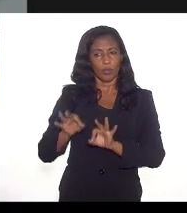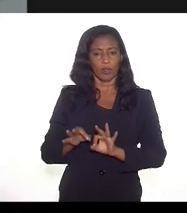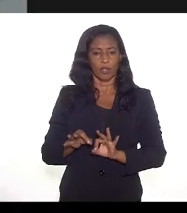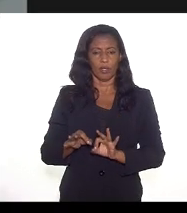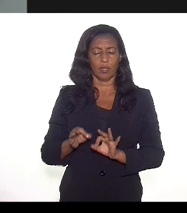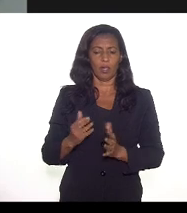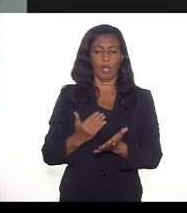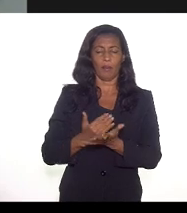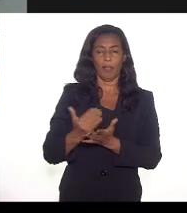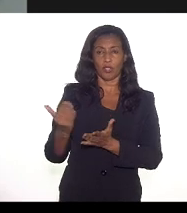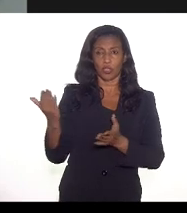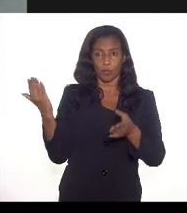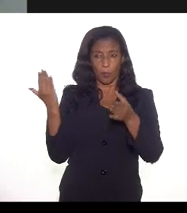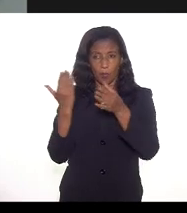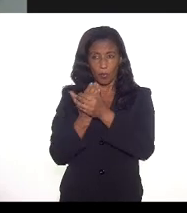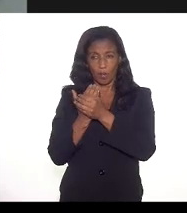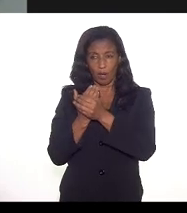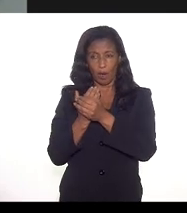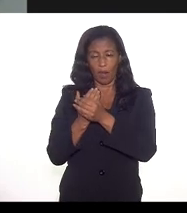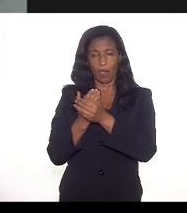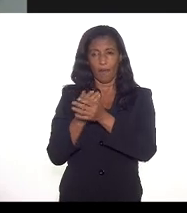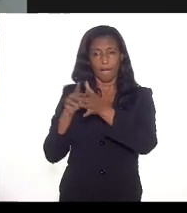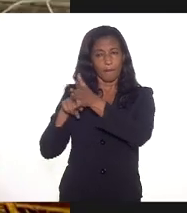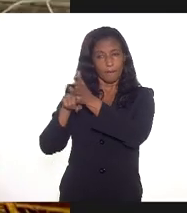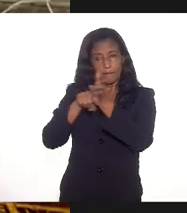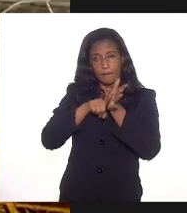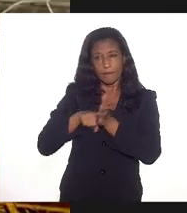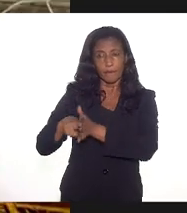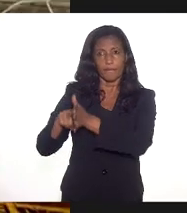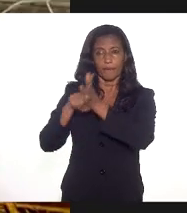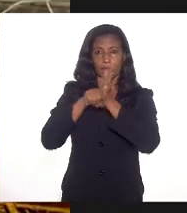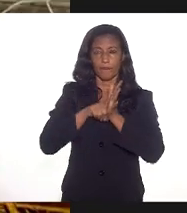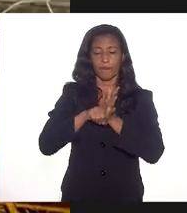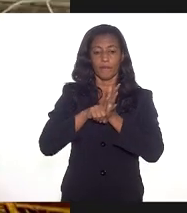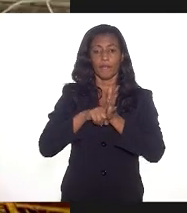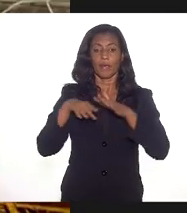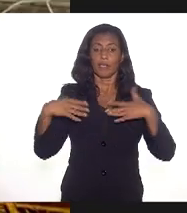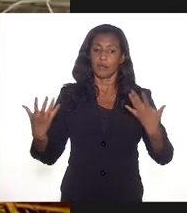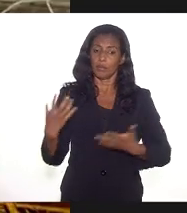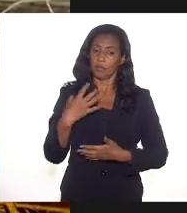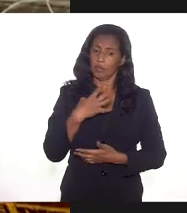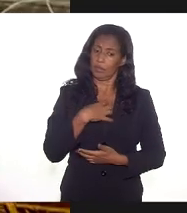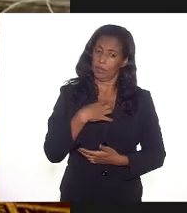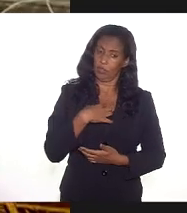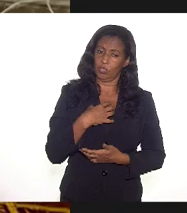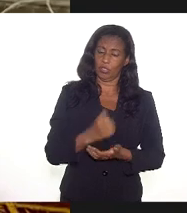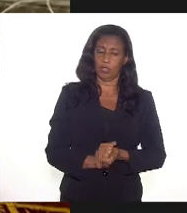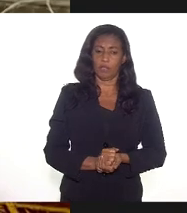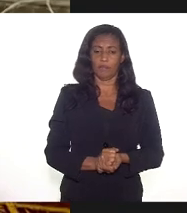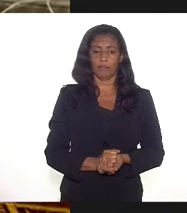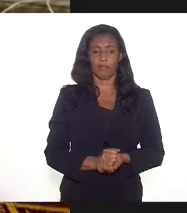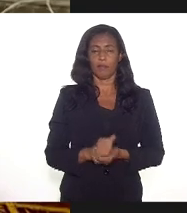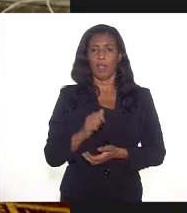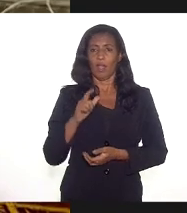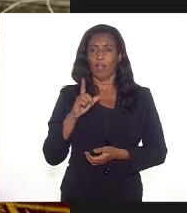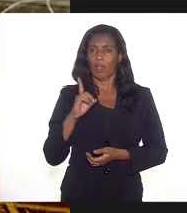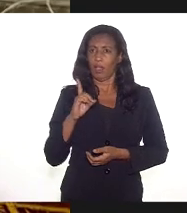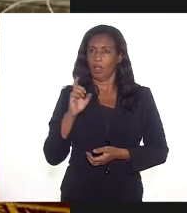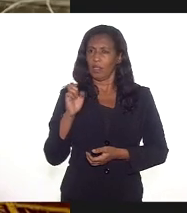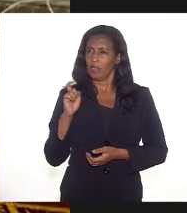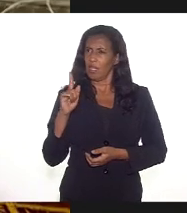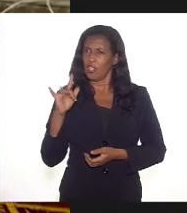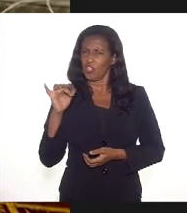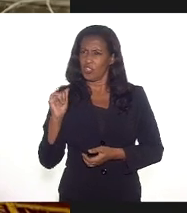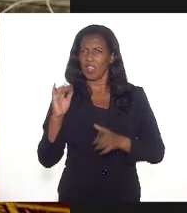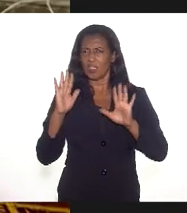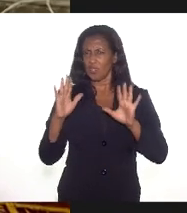de processos investigatórios. Então, nesse sentido, senhor presidente, a baixa diligência já foi